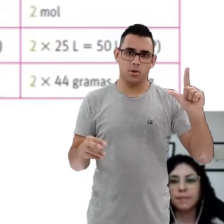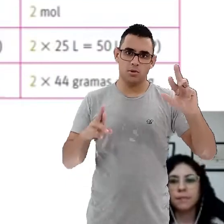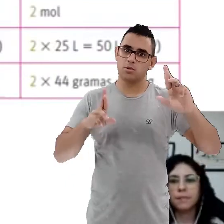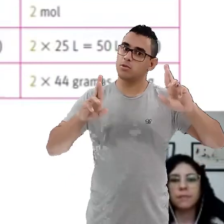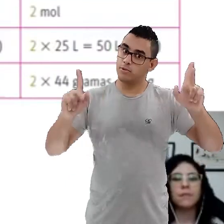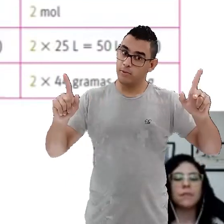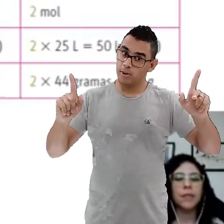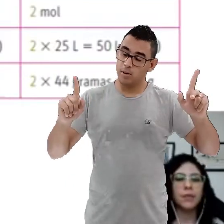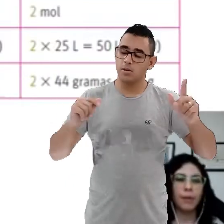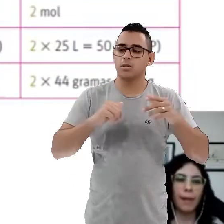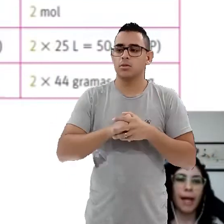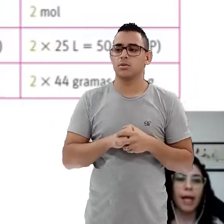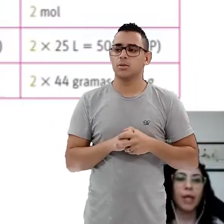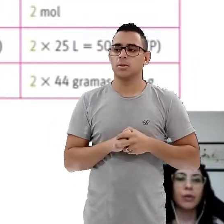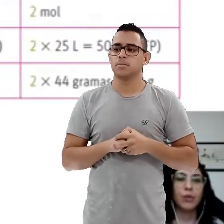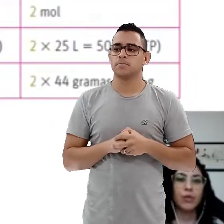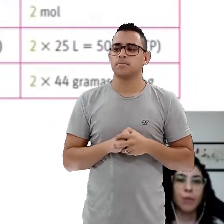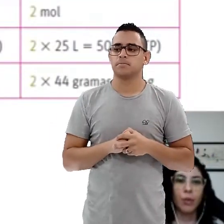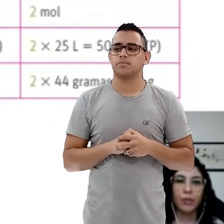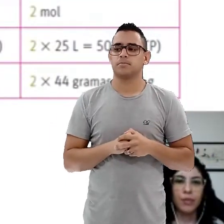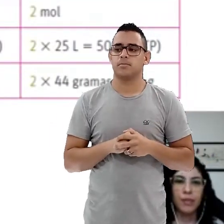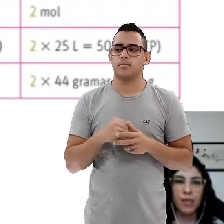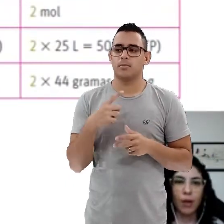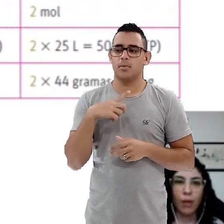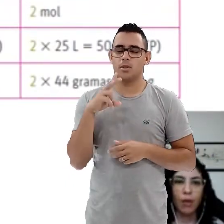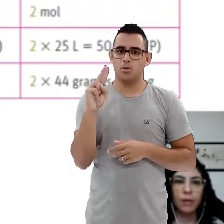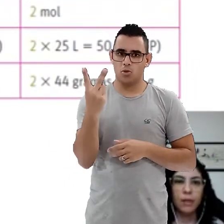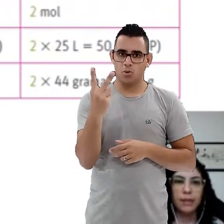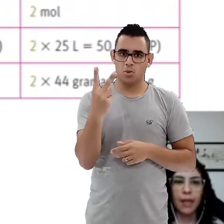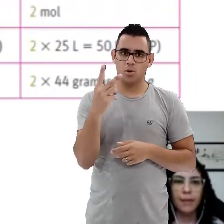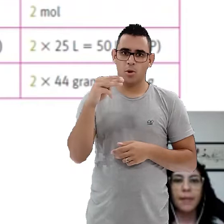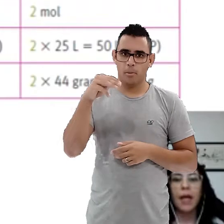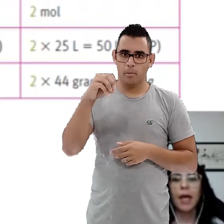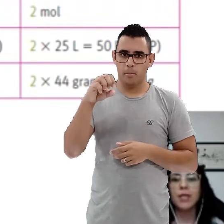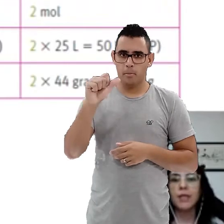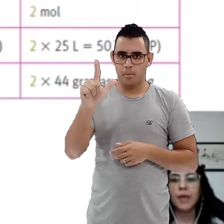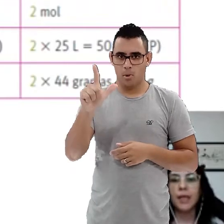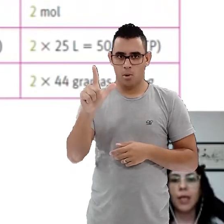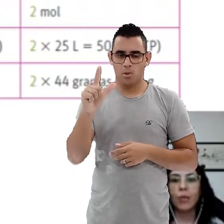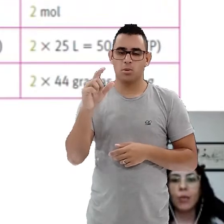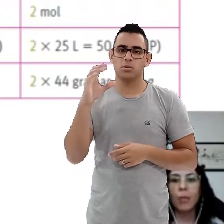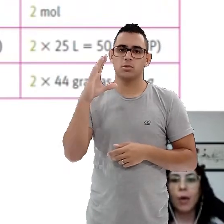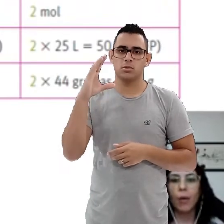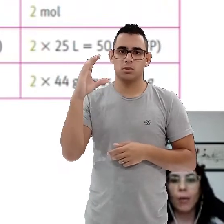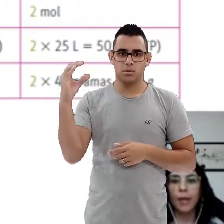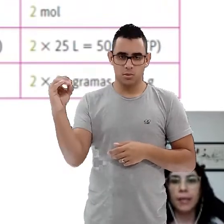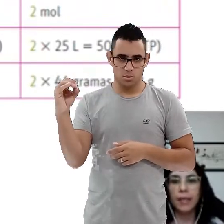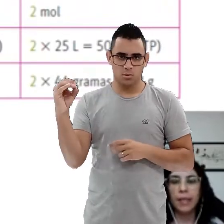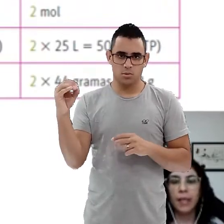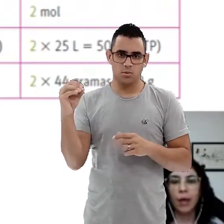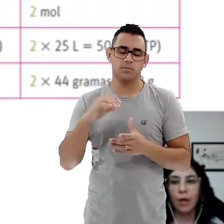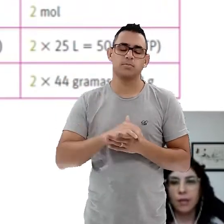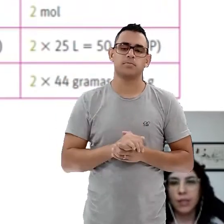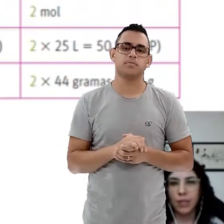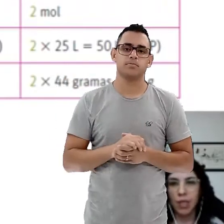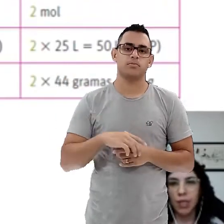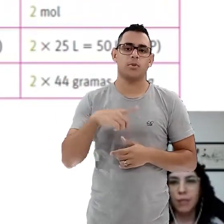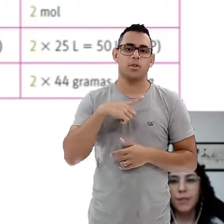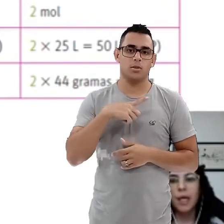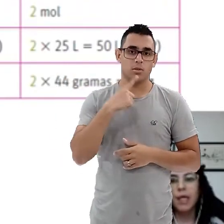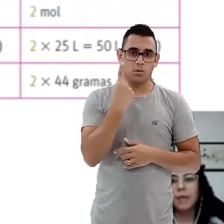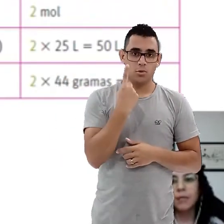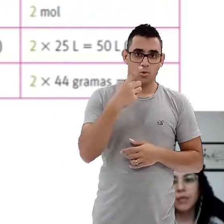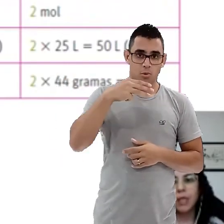também, deixa eu apagar, 2 mols de CO, tá? A gente vai ter 1 mol de